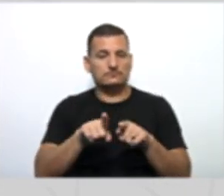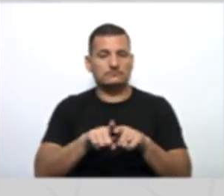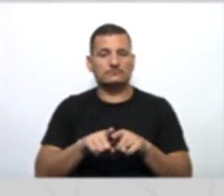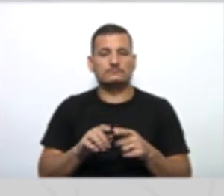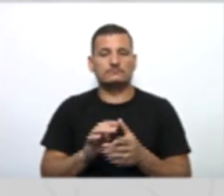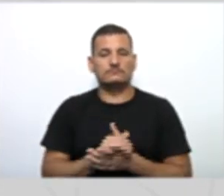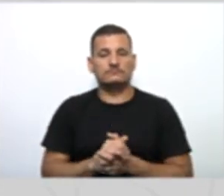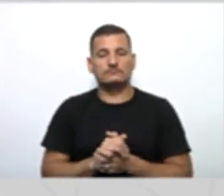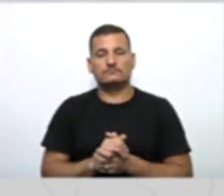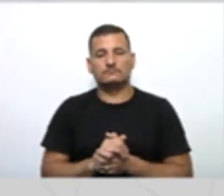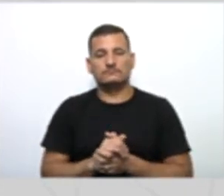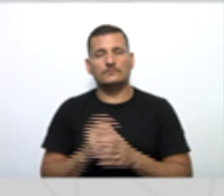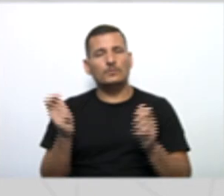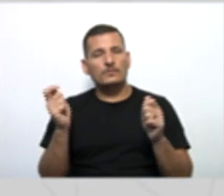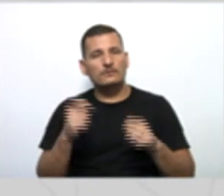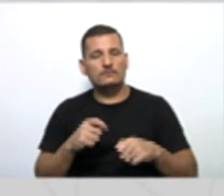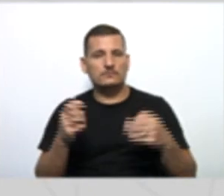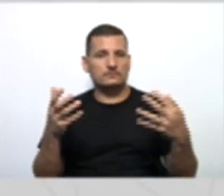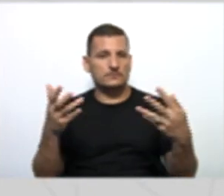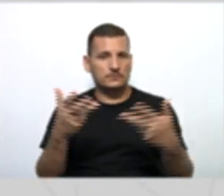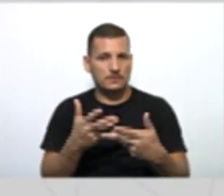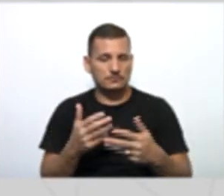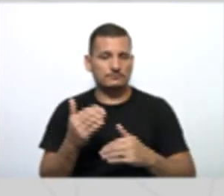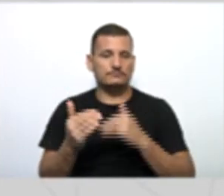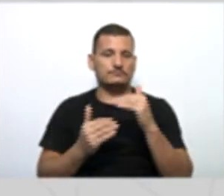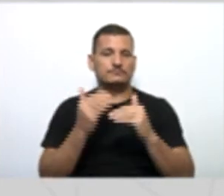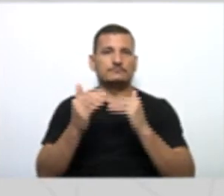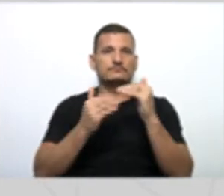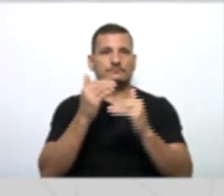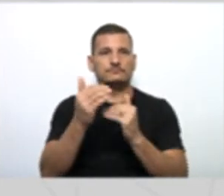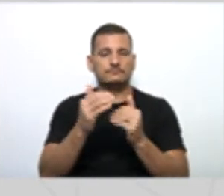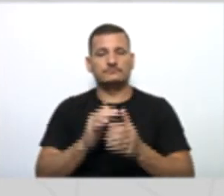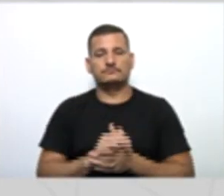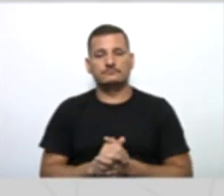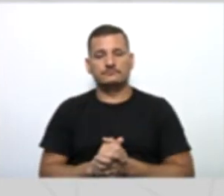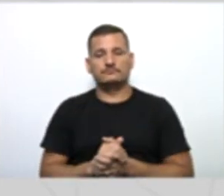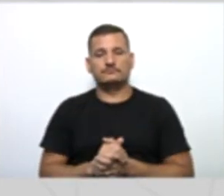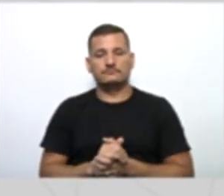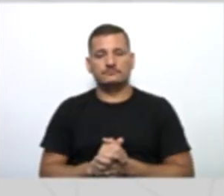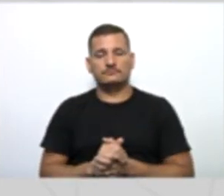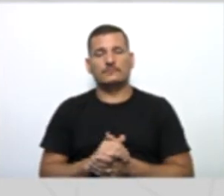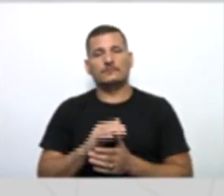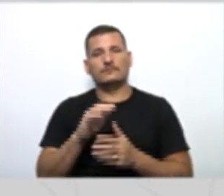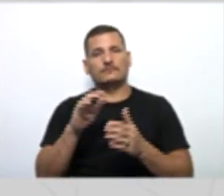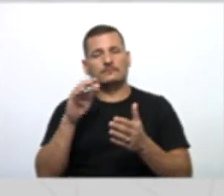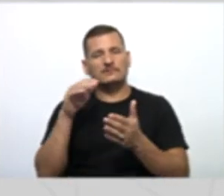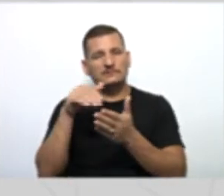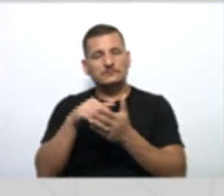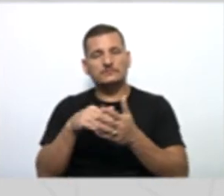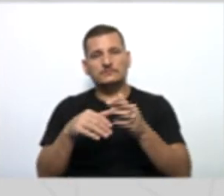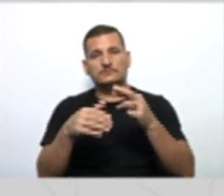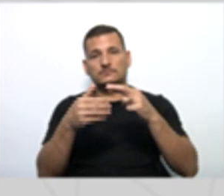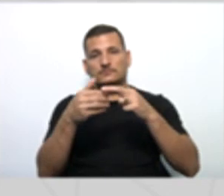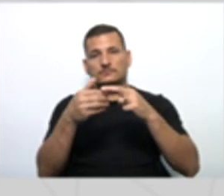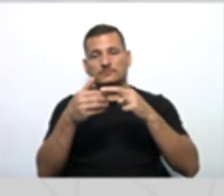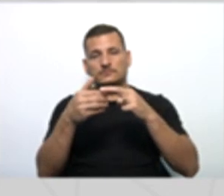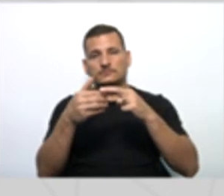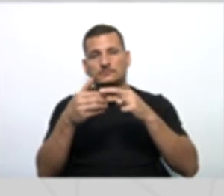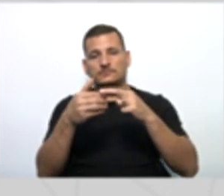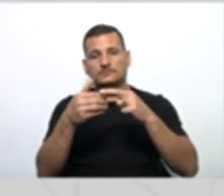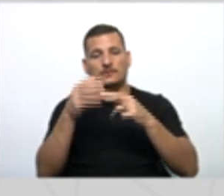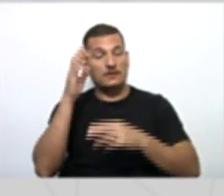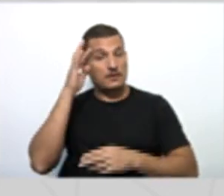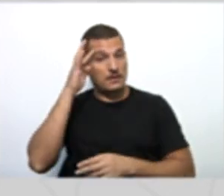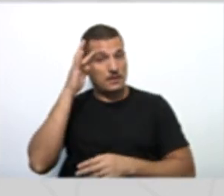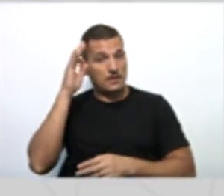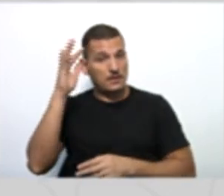eram as competências e habilidades que eu iria desenvolver. E no final, o referencial teórico, né, com os principais conceitos